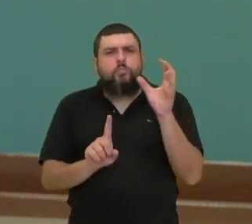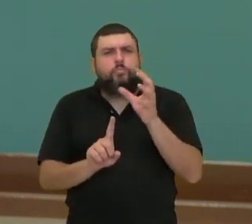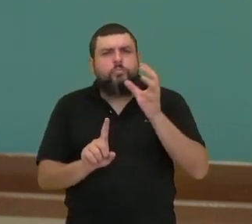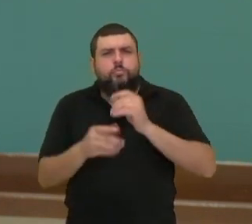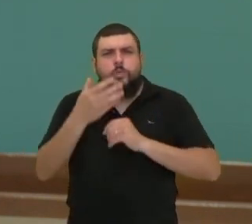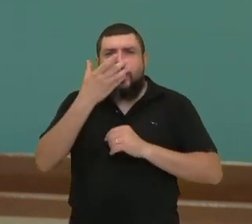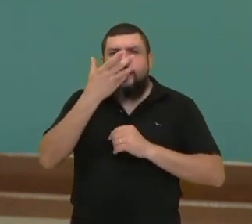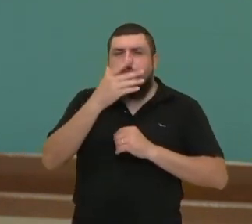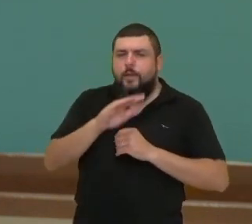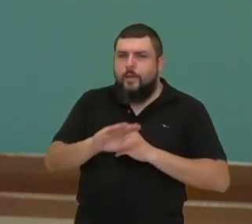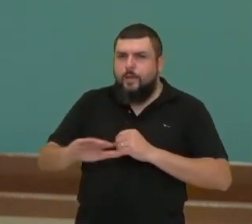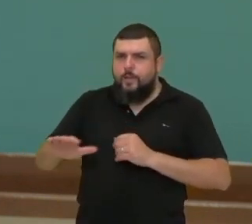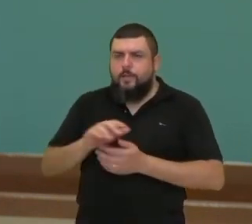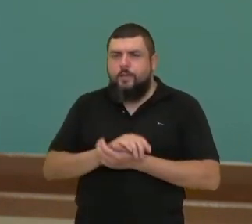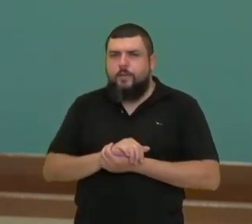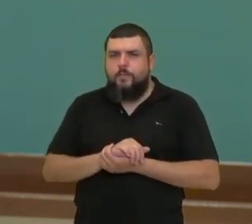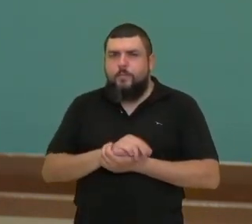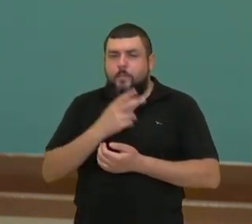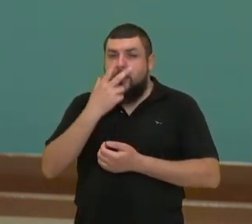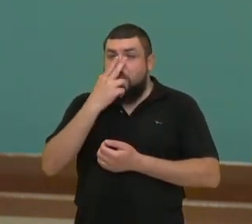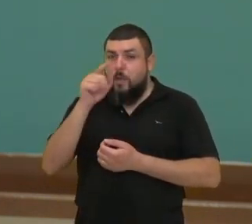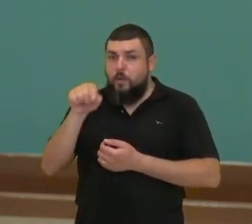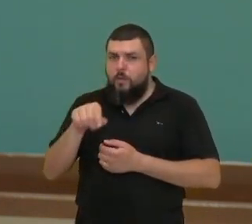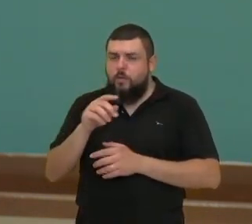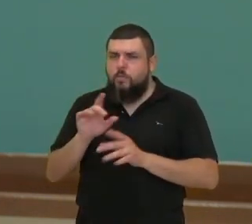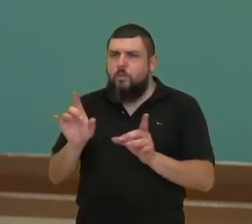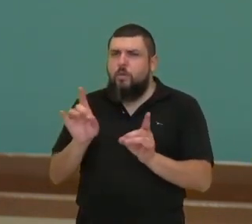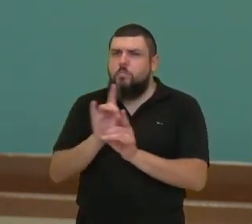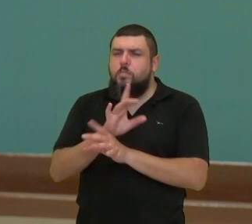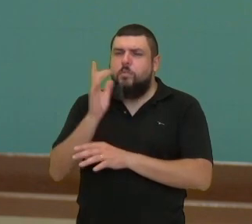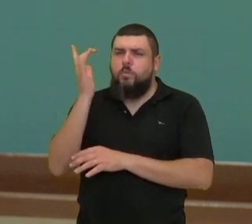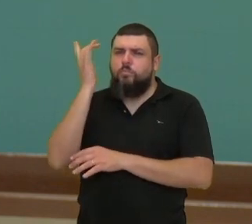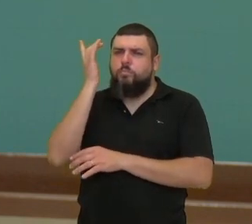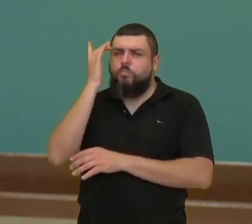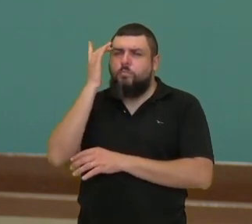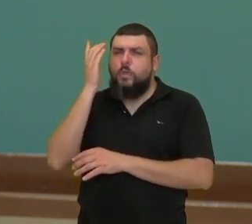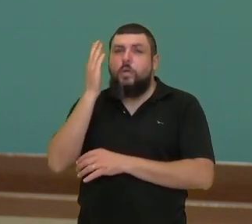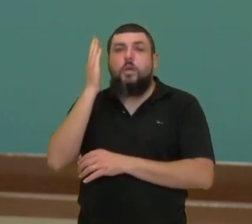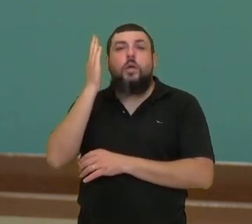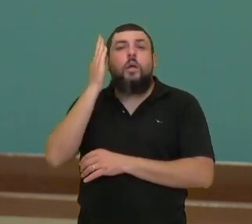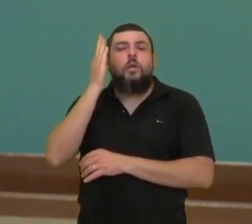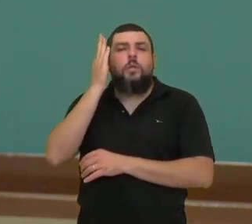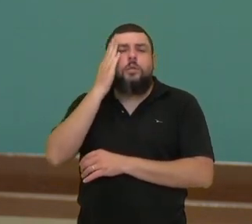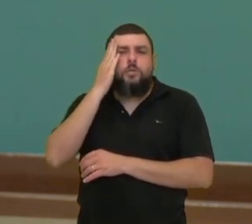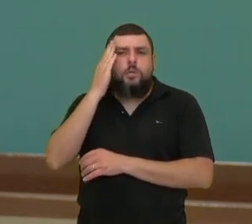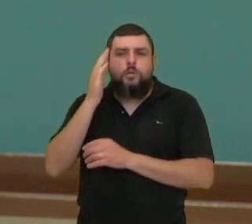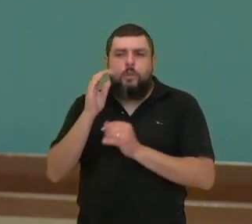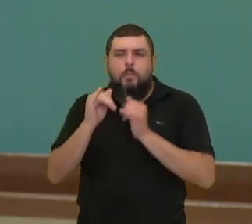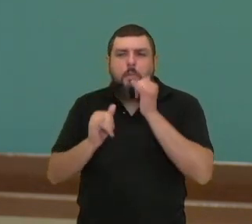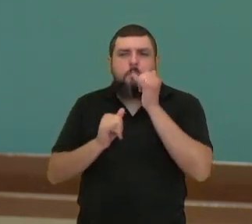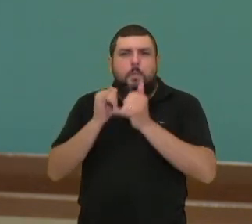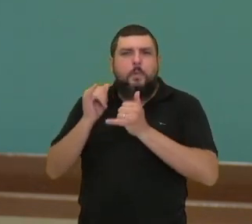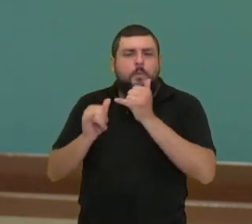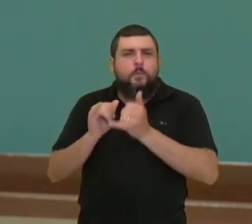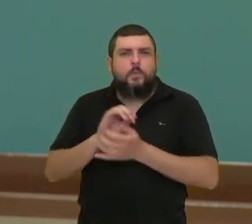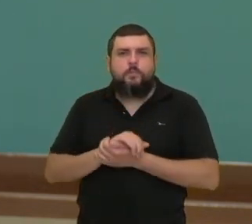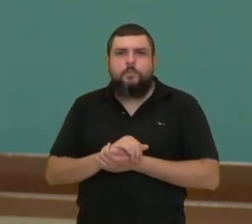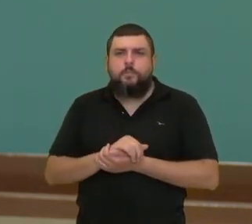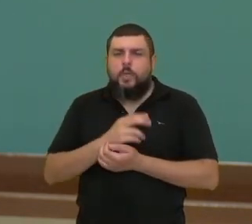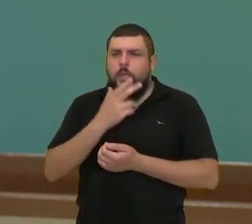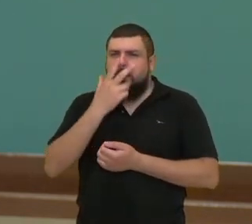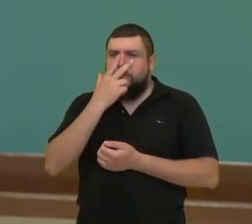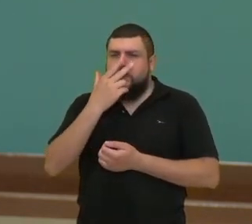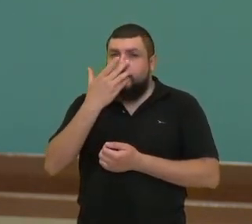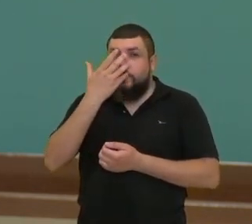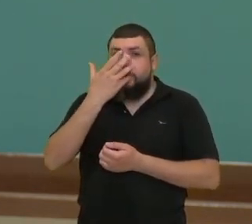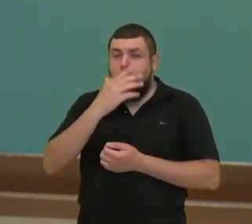às crianças, né? Será que elas estão preparadas para receber todo esse tipo de informação? Será que as crianças estão prontas